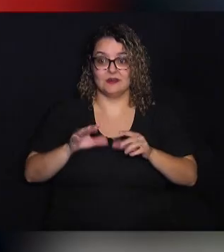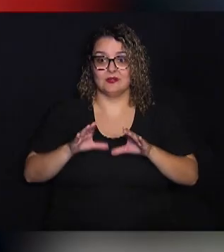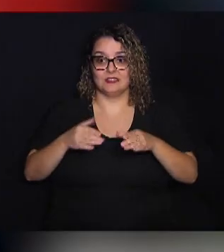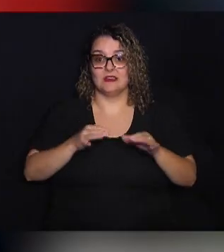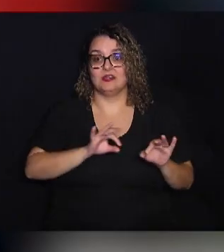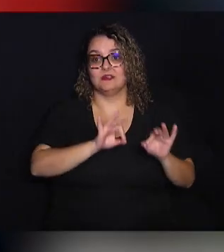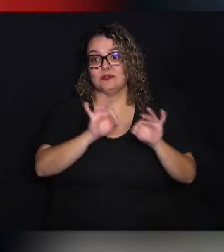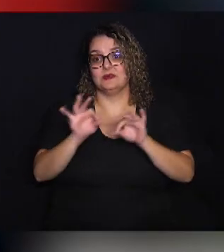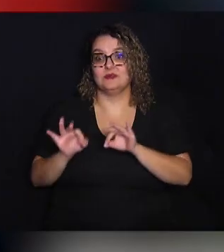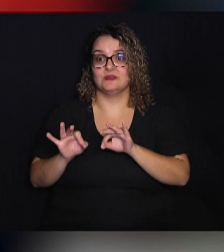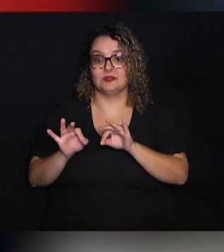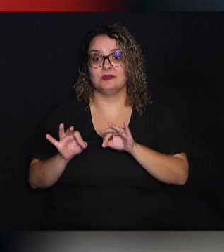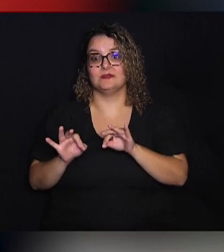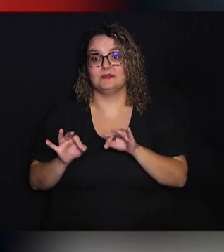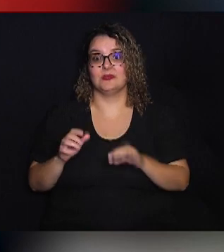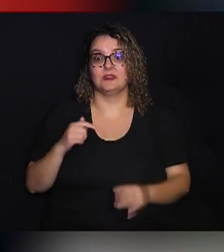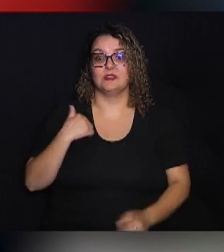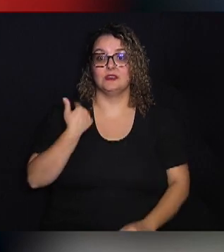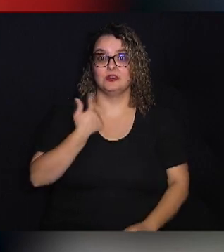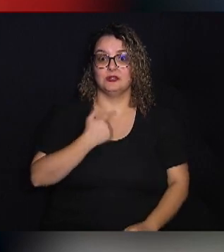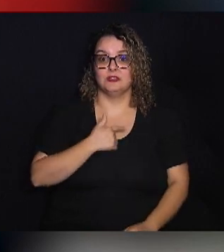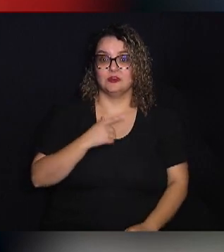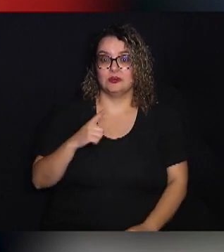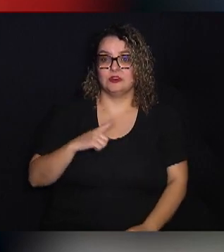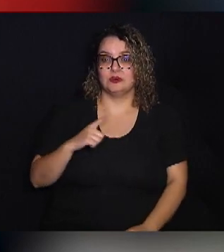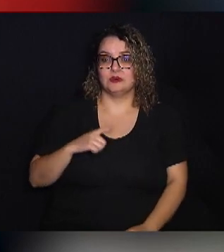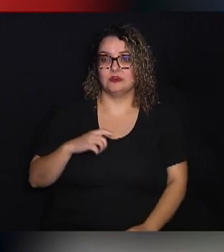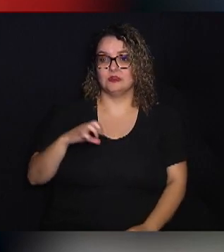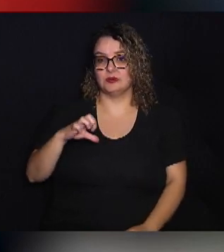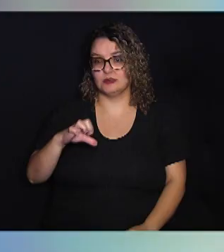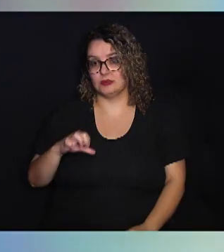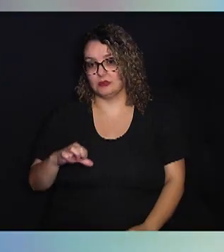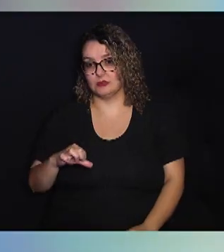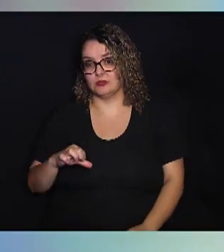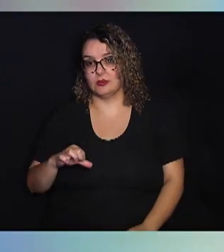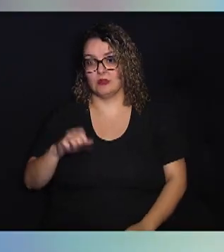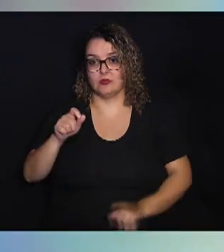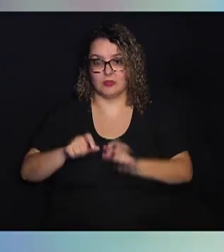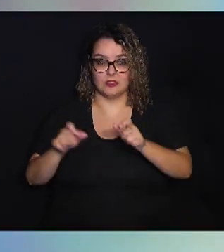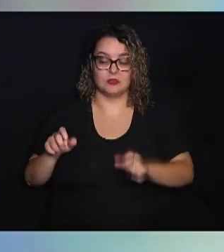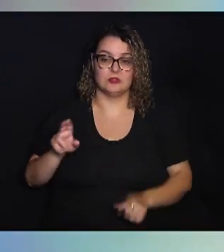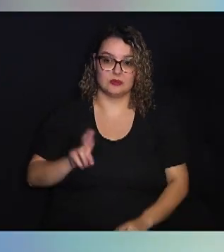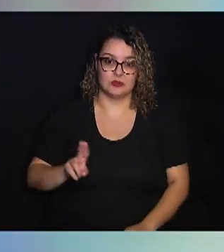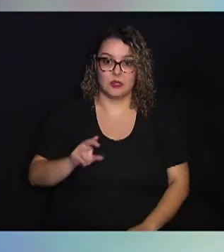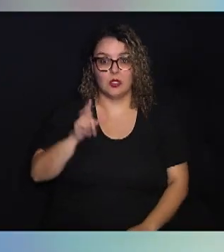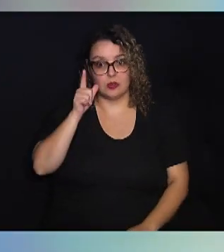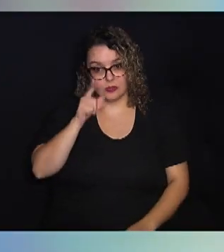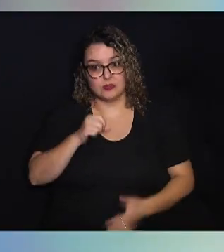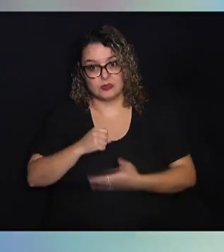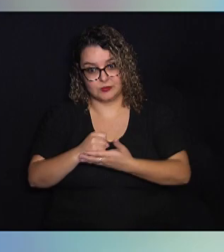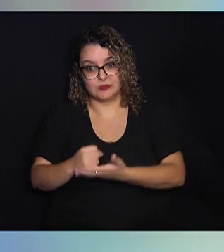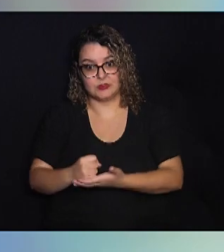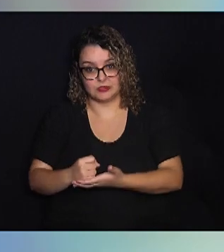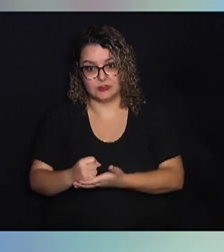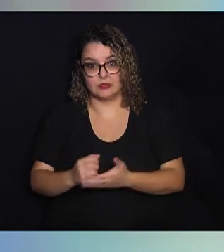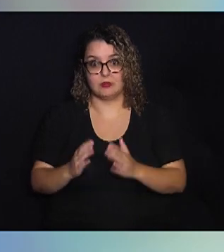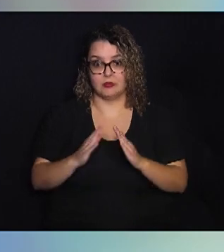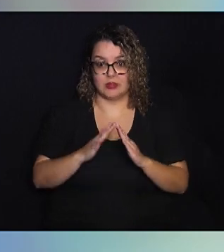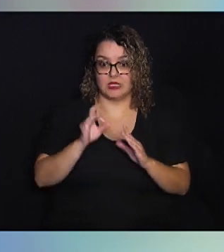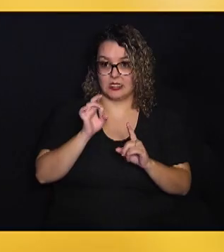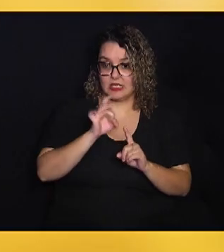acompanhou os nossos usuários. Nós estávamos em 9 usuários, né, que conseguimos levar para a Casa de